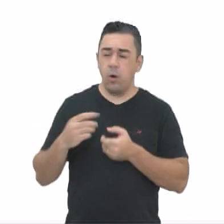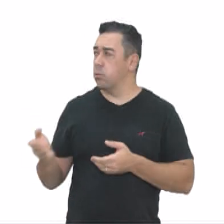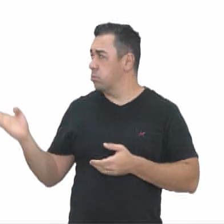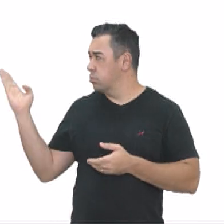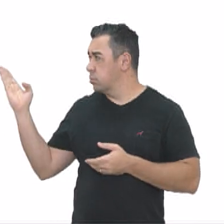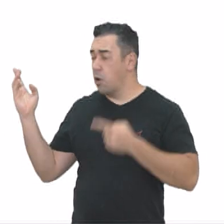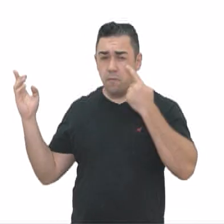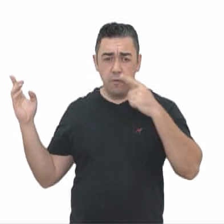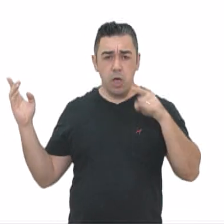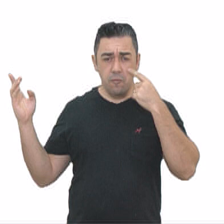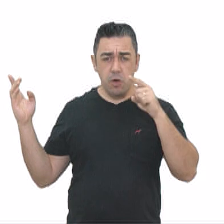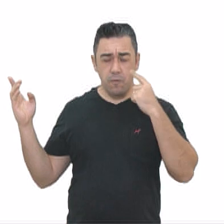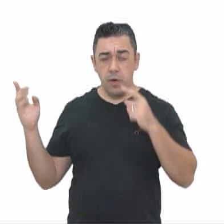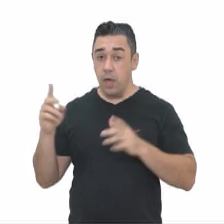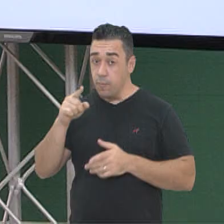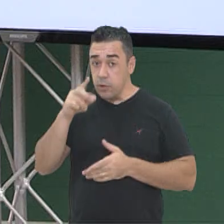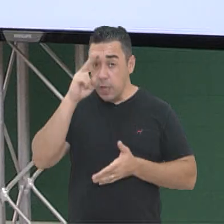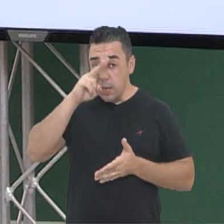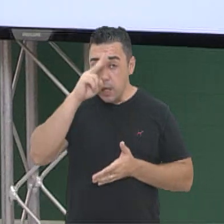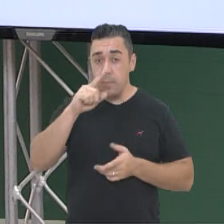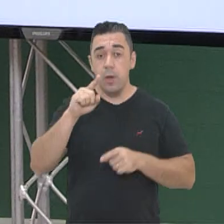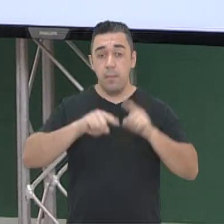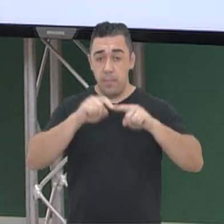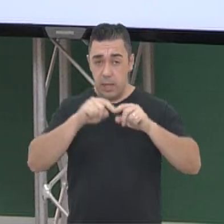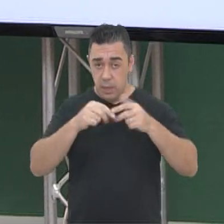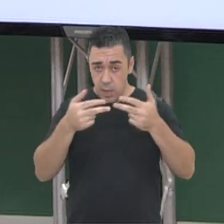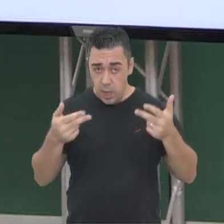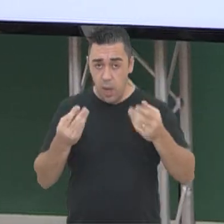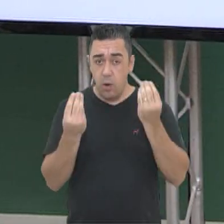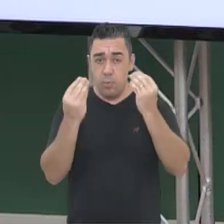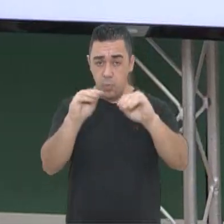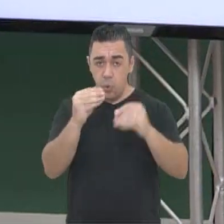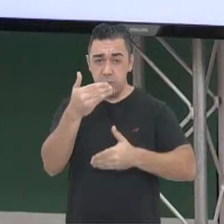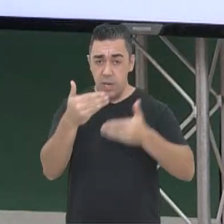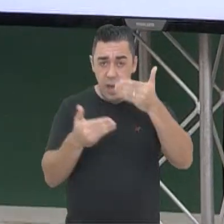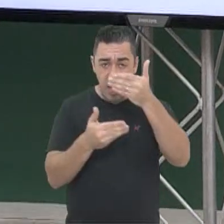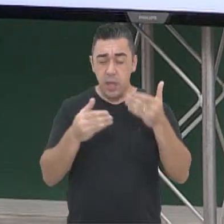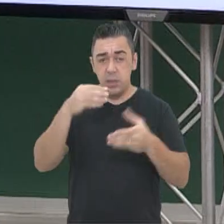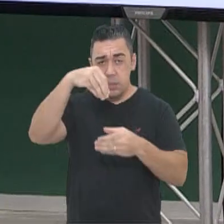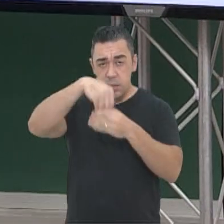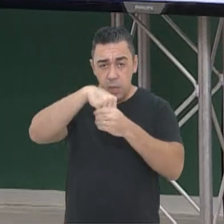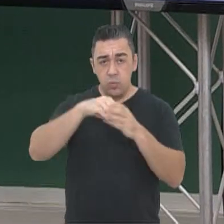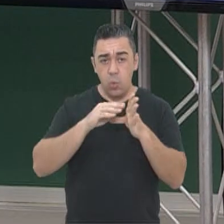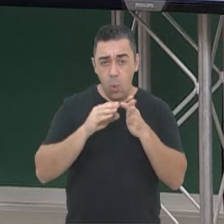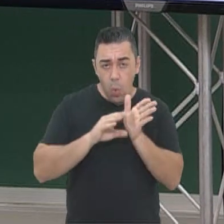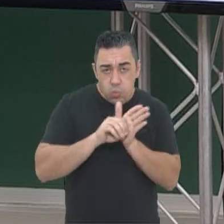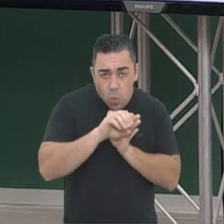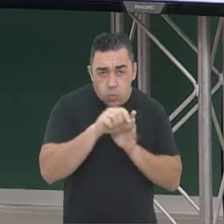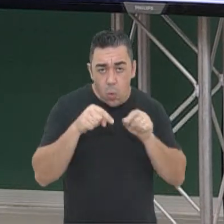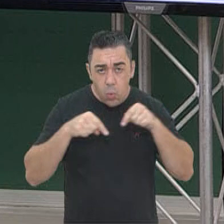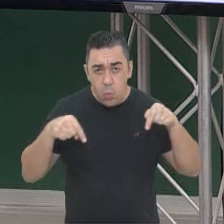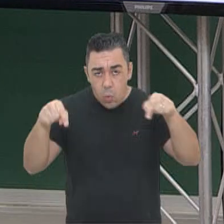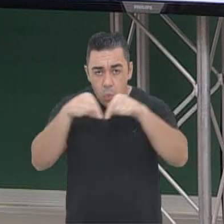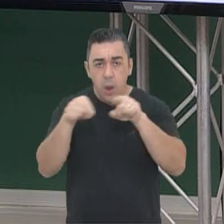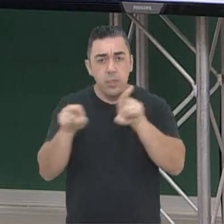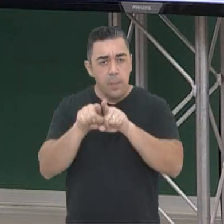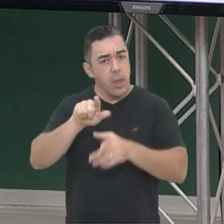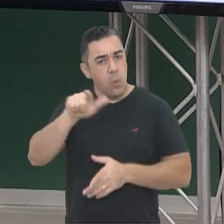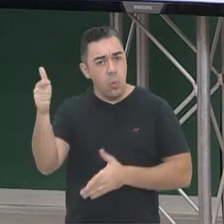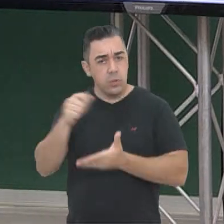for preciso. Como sempre, lembrando, o material fica no Google Classroom, bem como as outras atividades que vocês podem fazer depois dessa